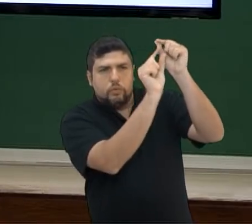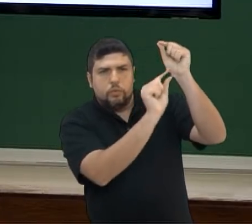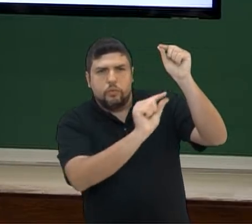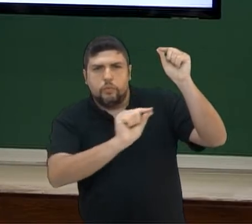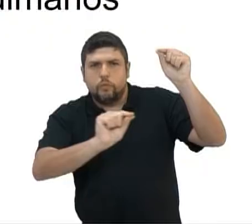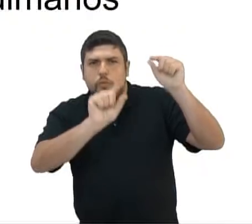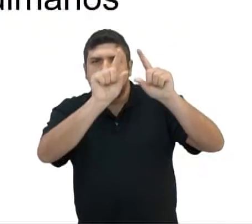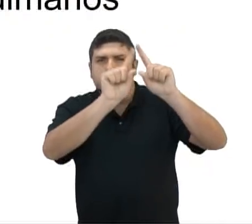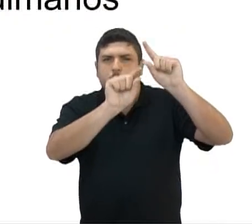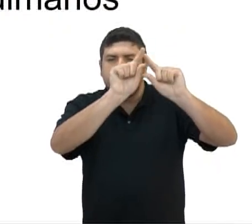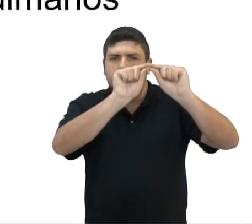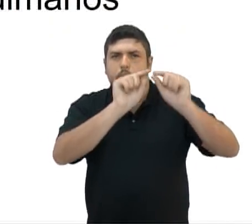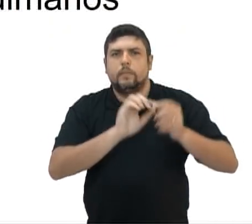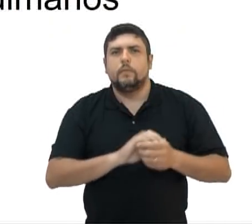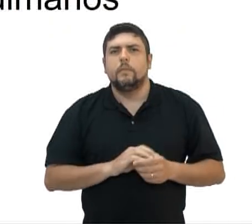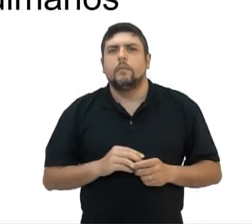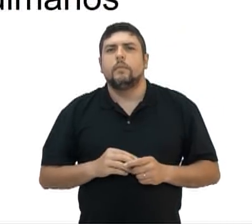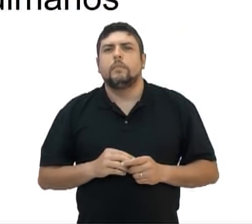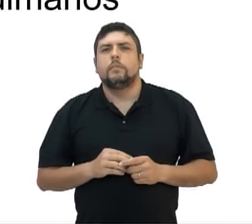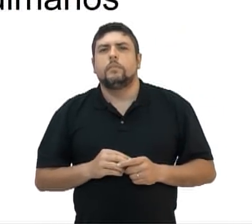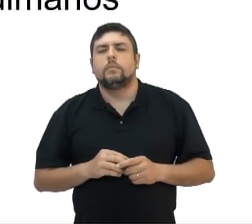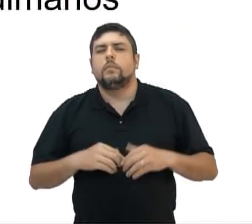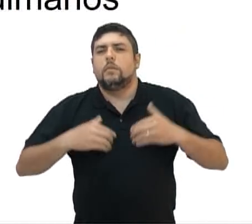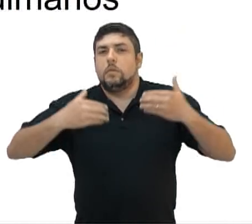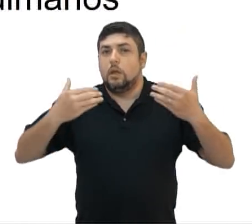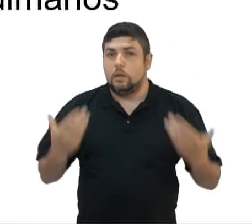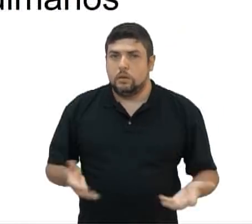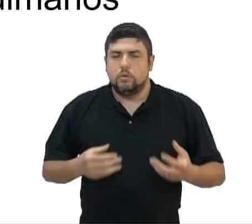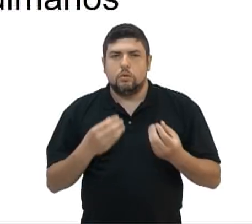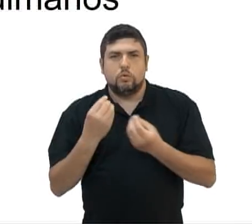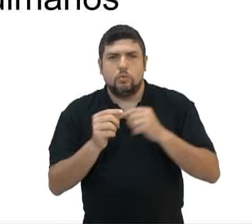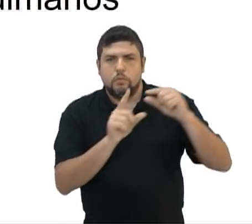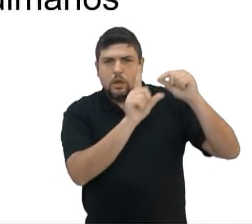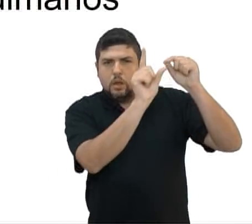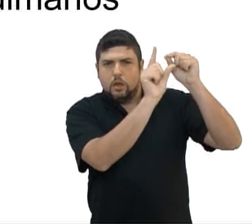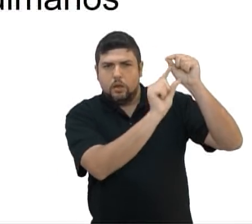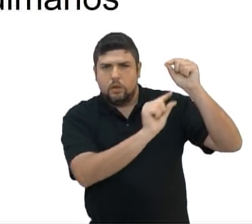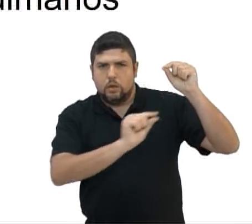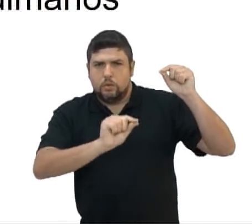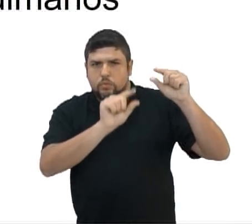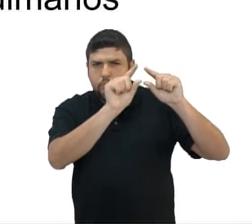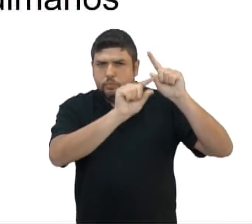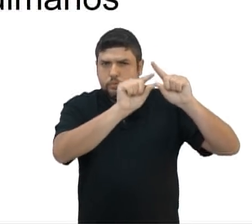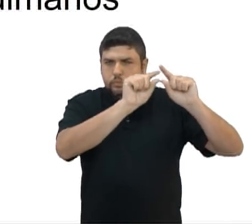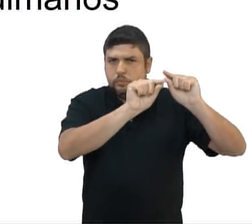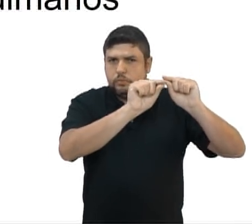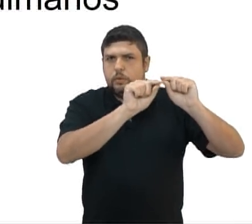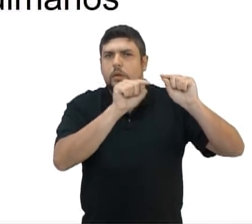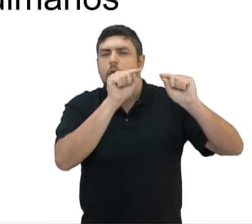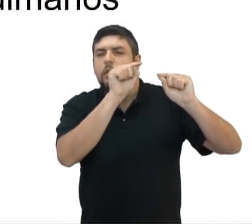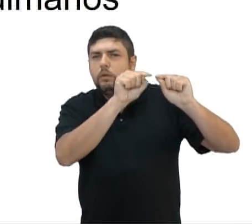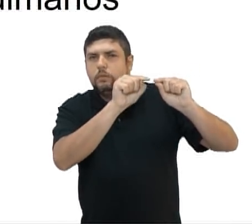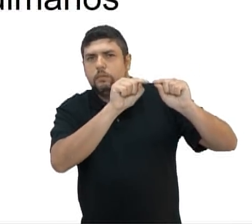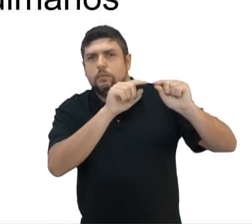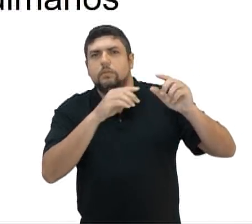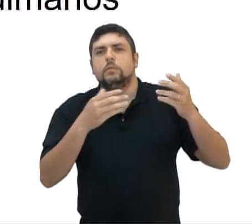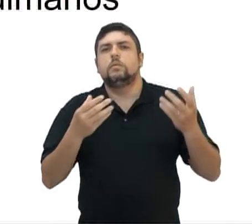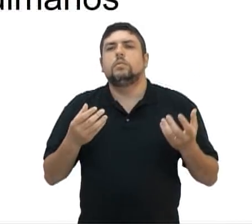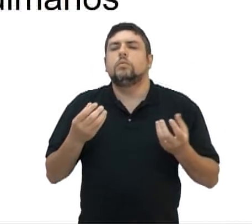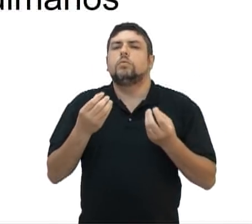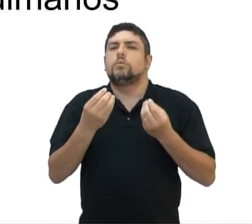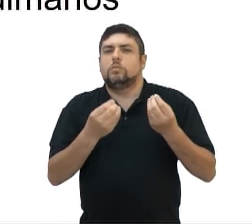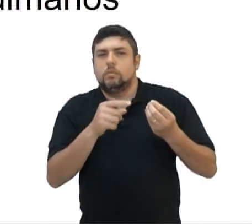um símbolo do islamismo. Formado, então, pela imagem da lua crescente e de uma estrela, comumente